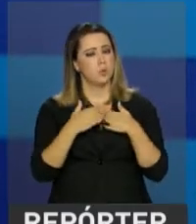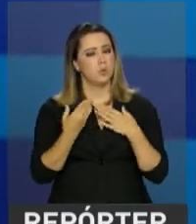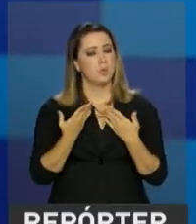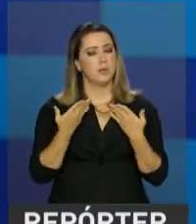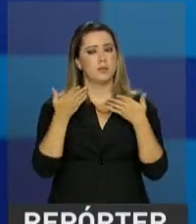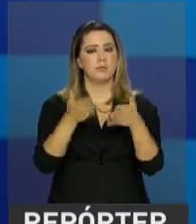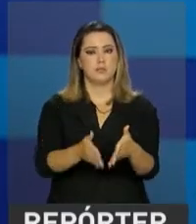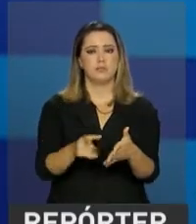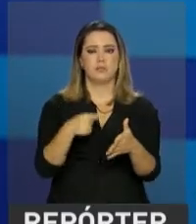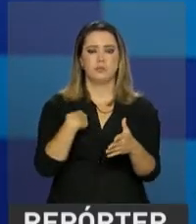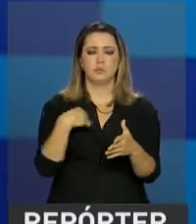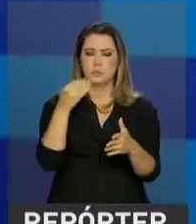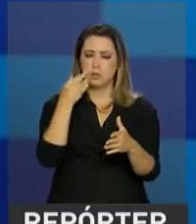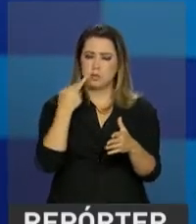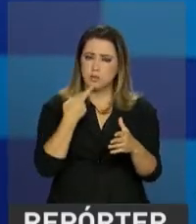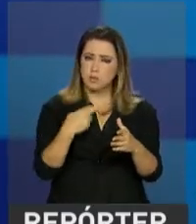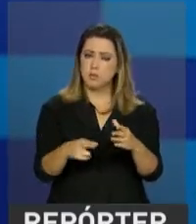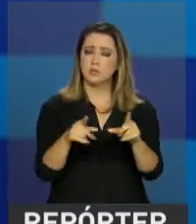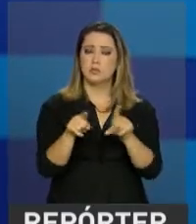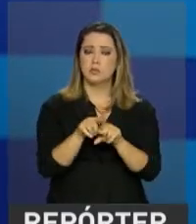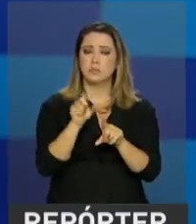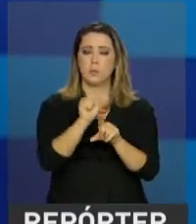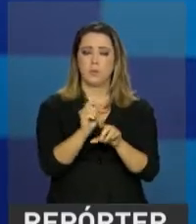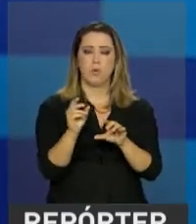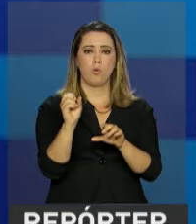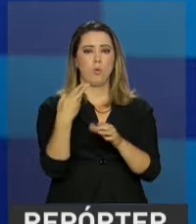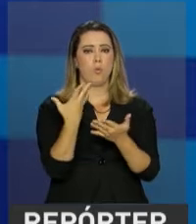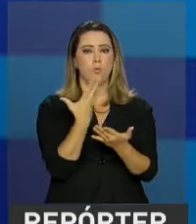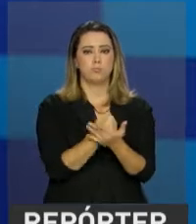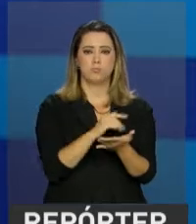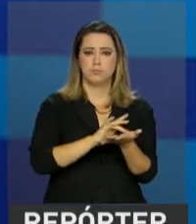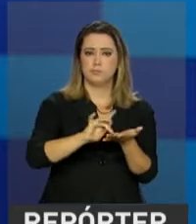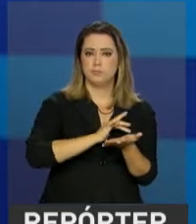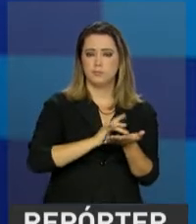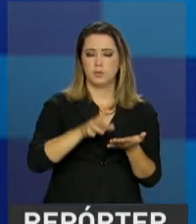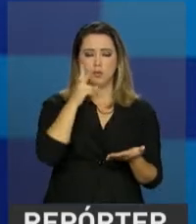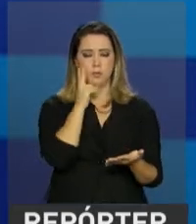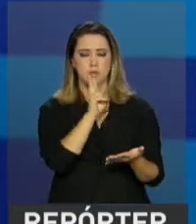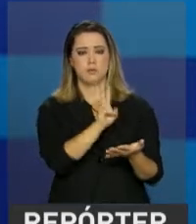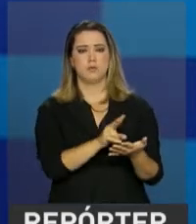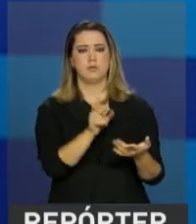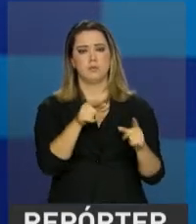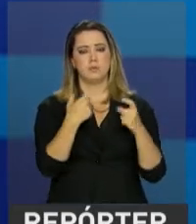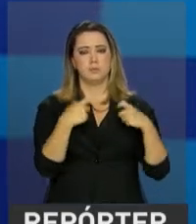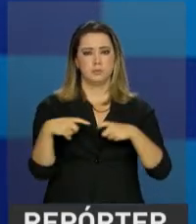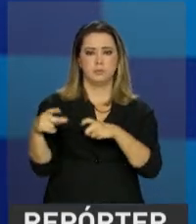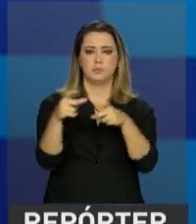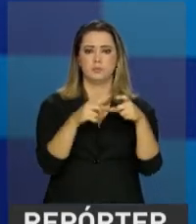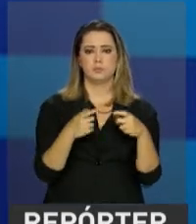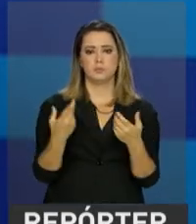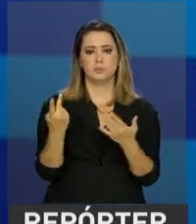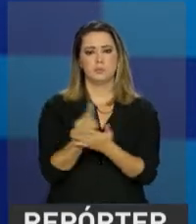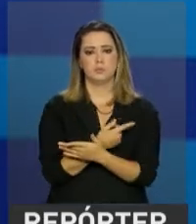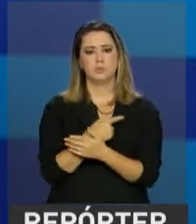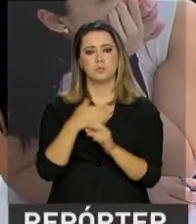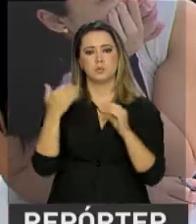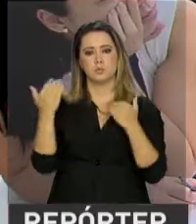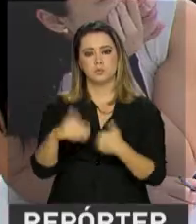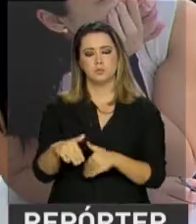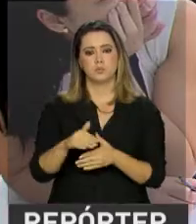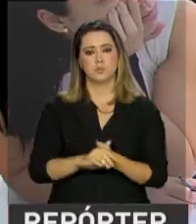eles então acesse essa página ou o próprio dispositivo para que possam saber o seu local de realização da prova